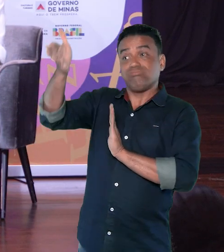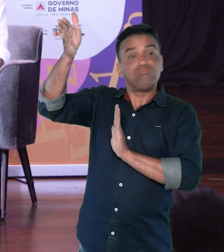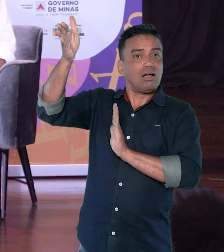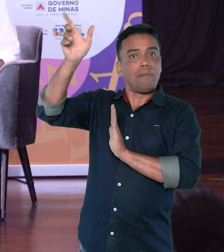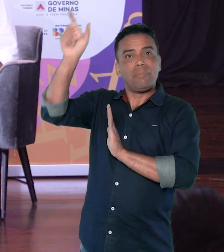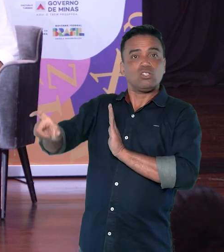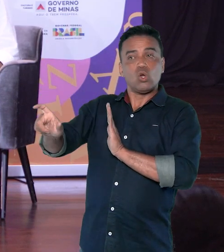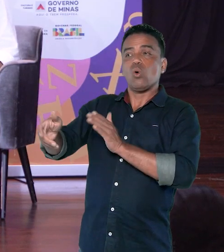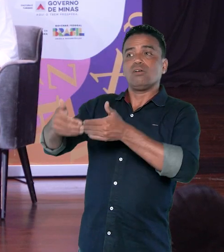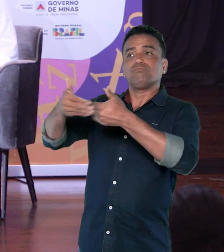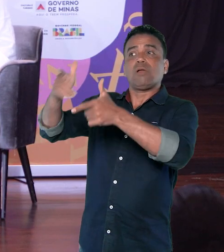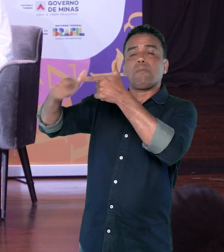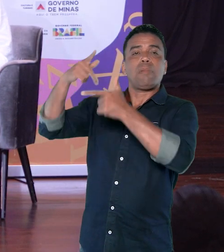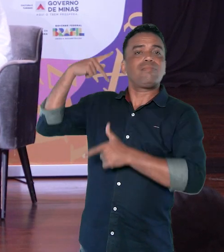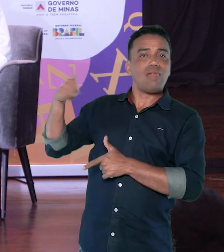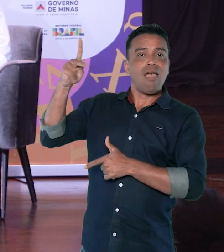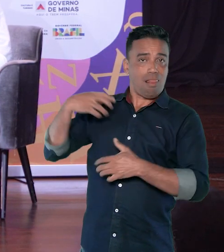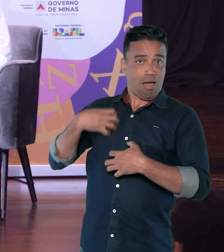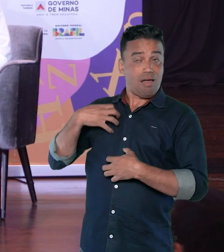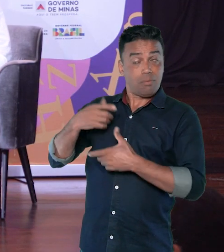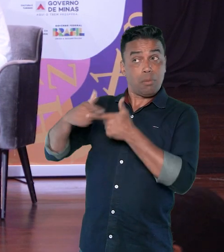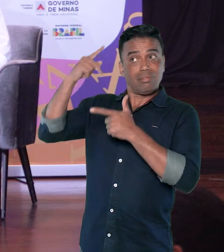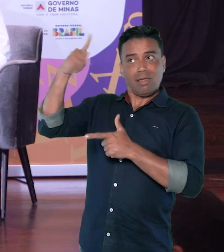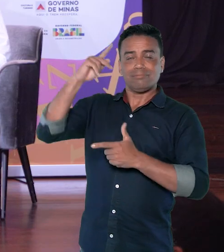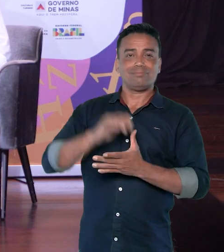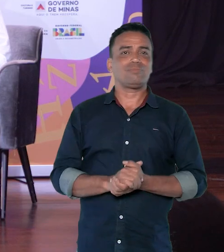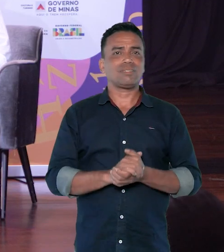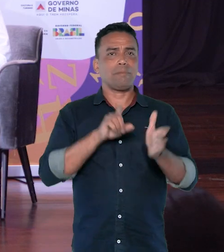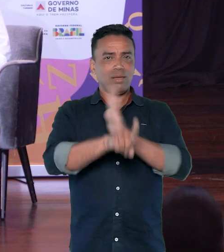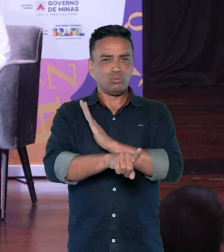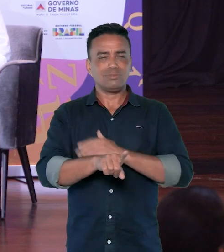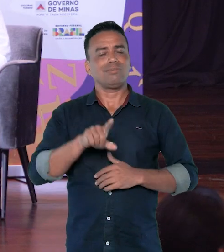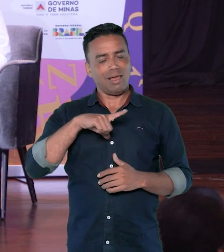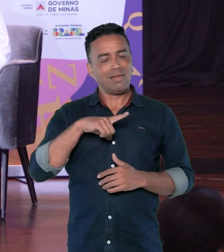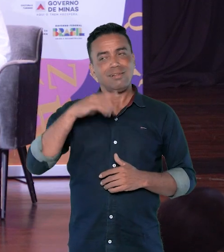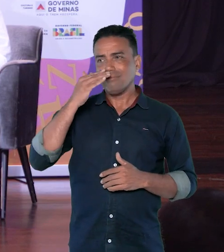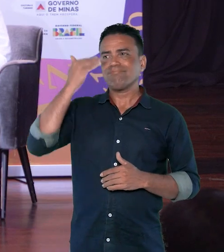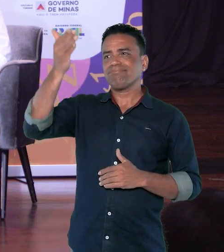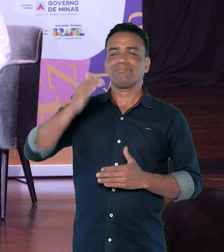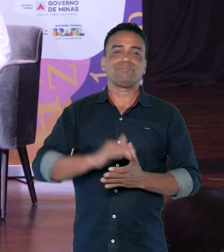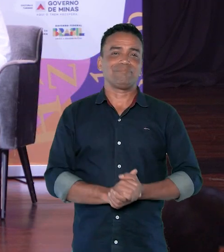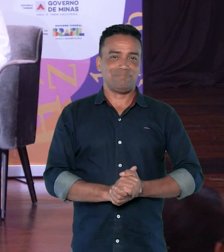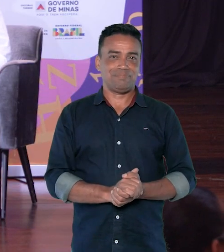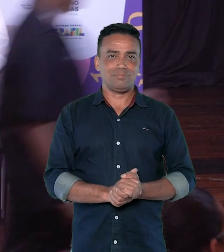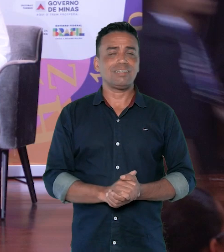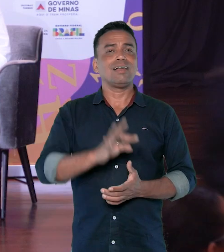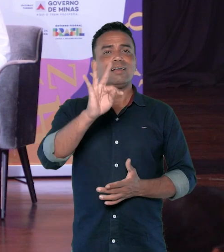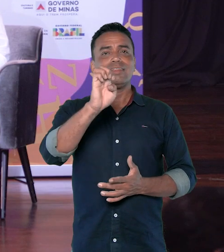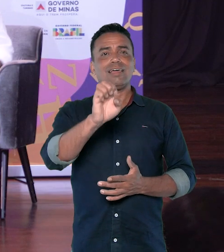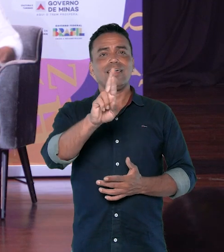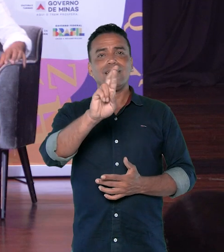dele. Né? Perguntas? Lá no cantinho, por favor. Verão. Cadê a